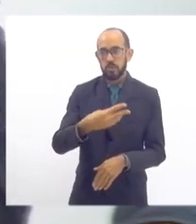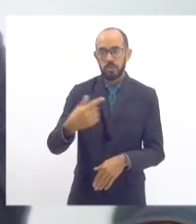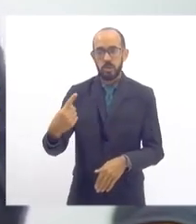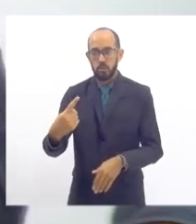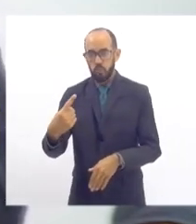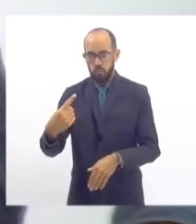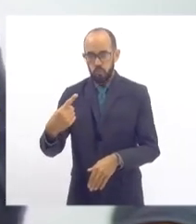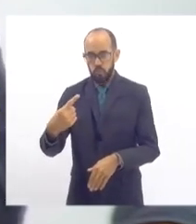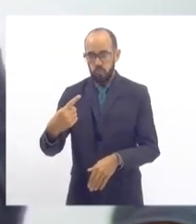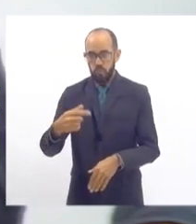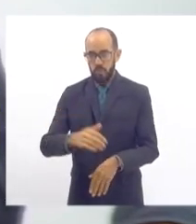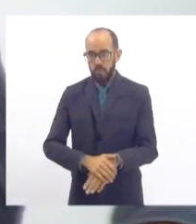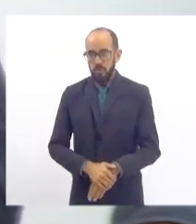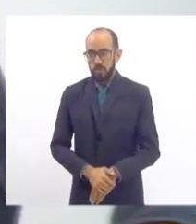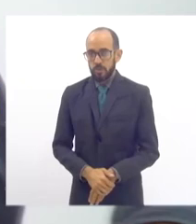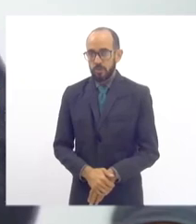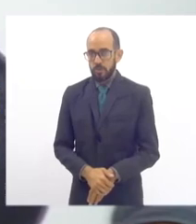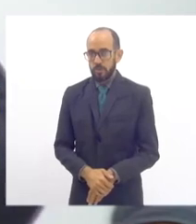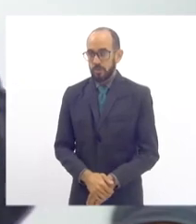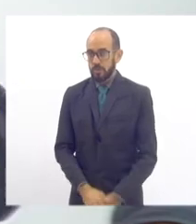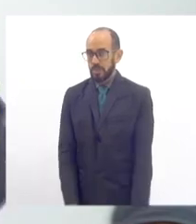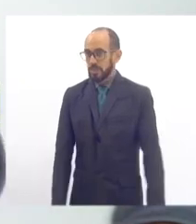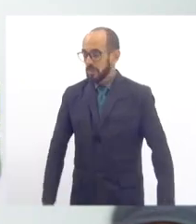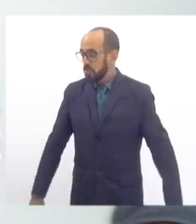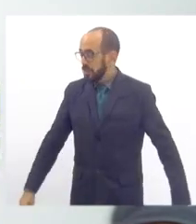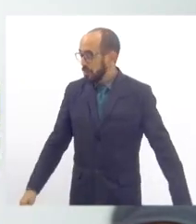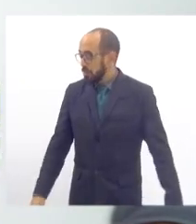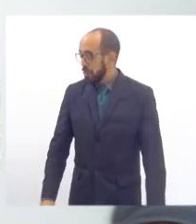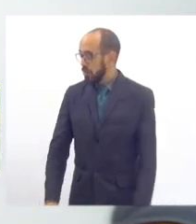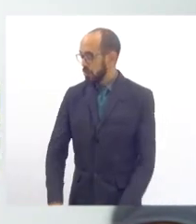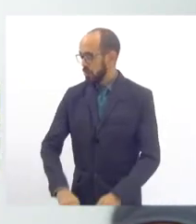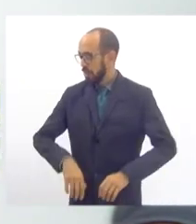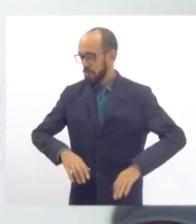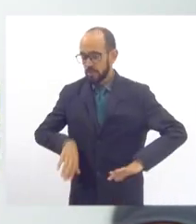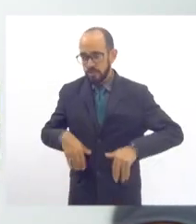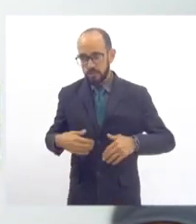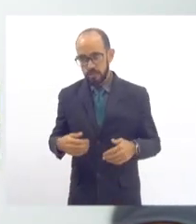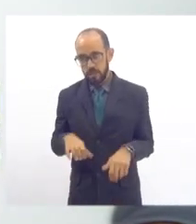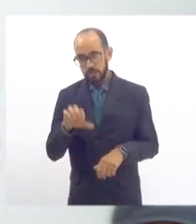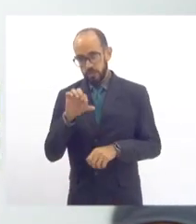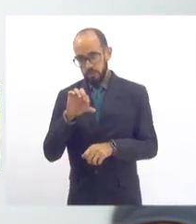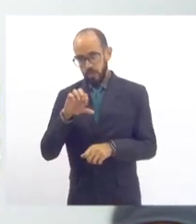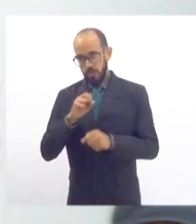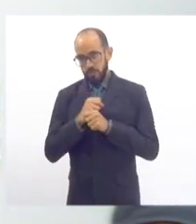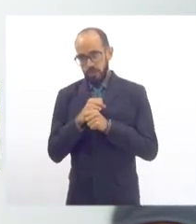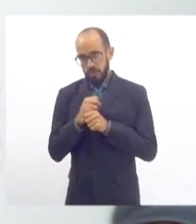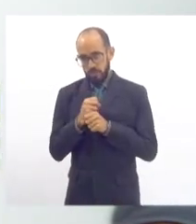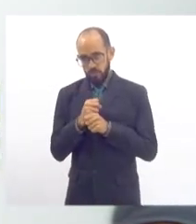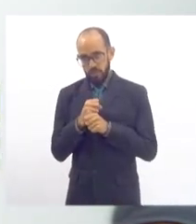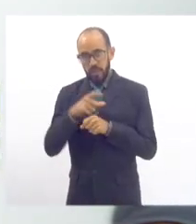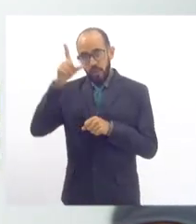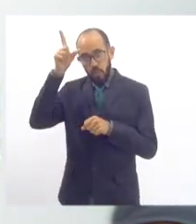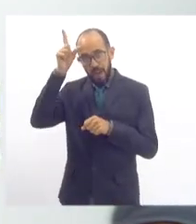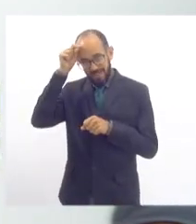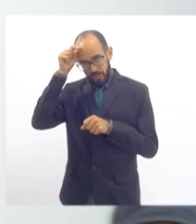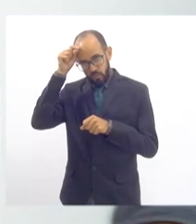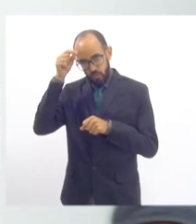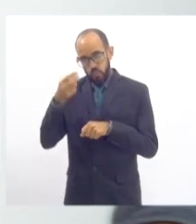2031. Não é isso? Até 2031. 2031. Nesses 9 anos, o Estado tem um alívio de caixa,